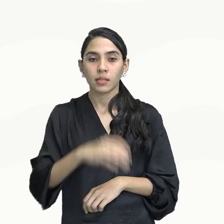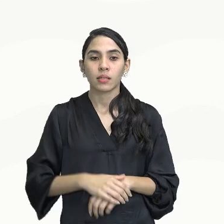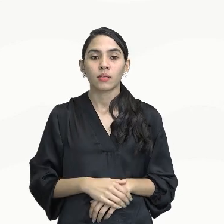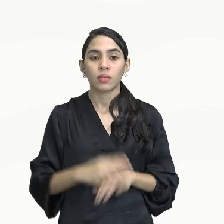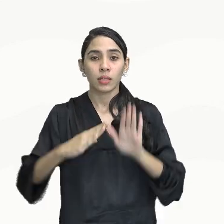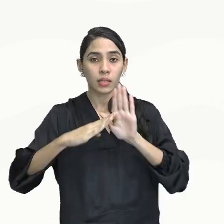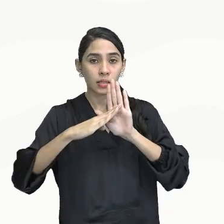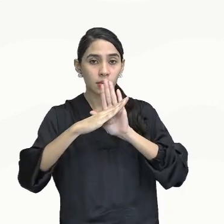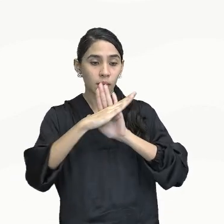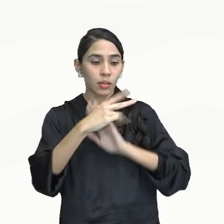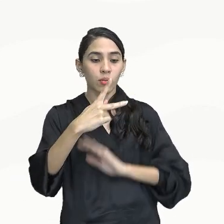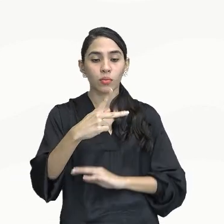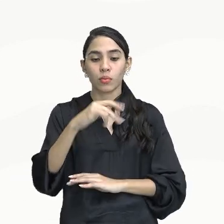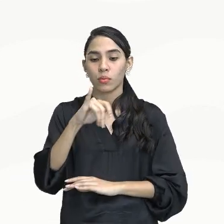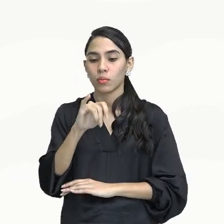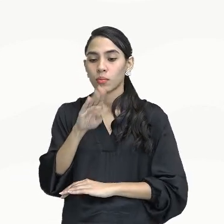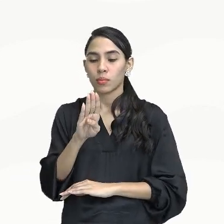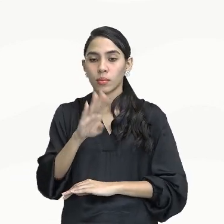do PIB